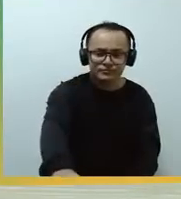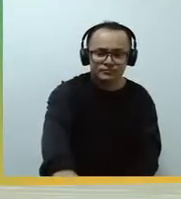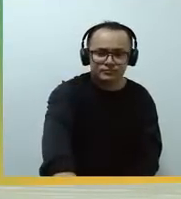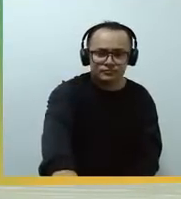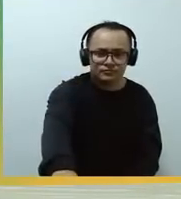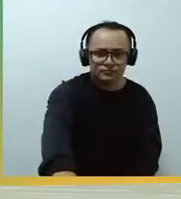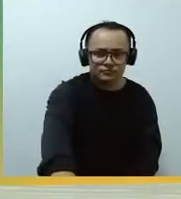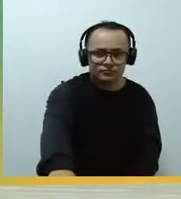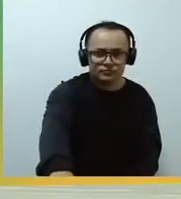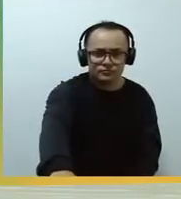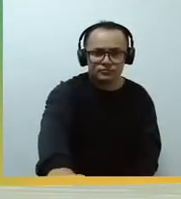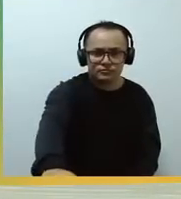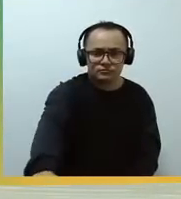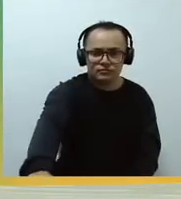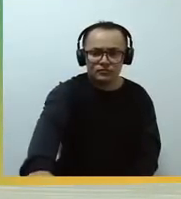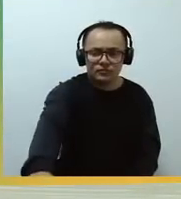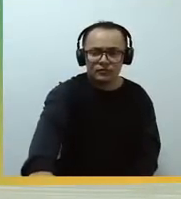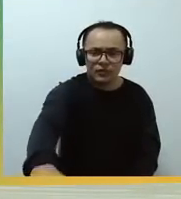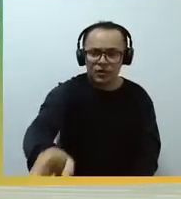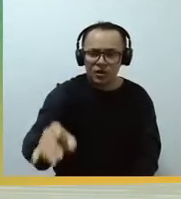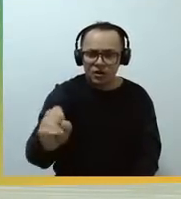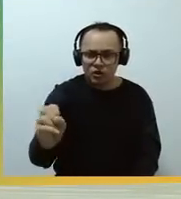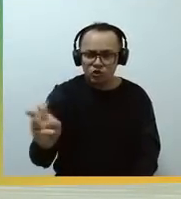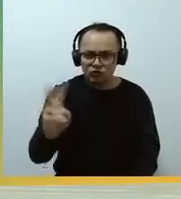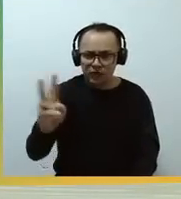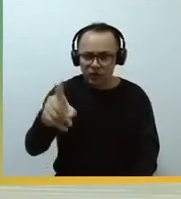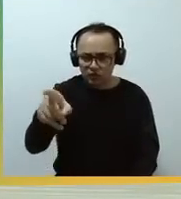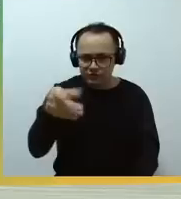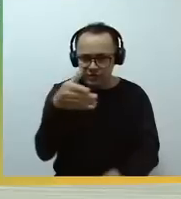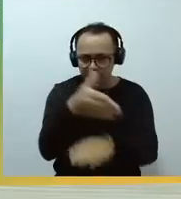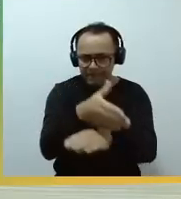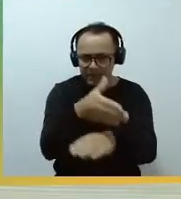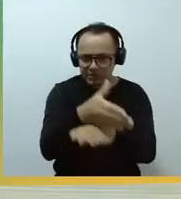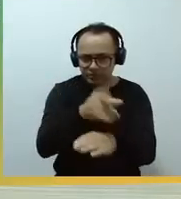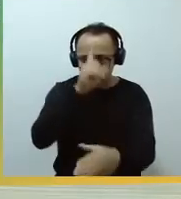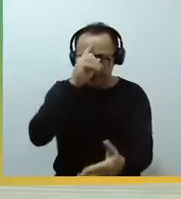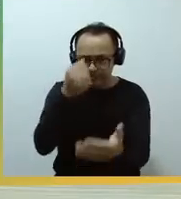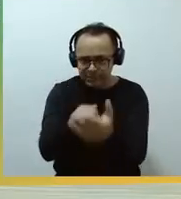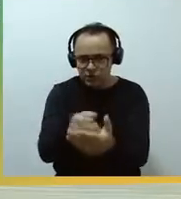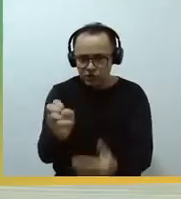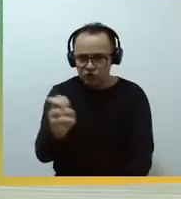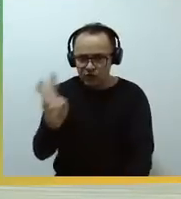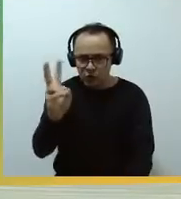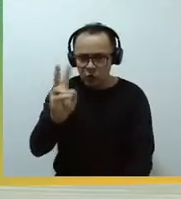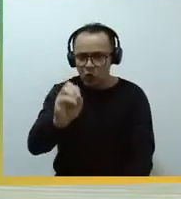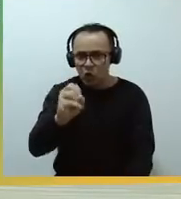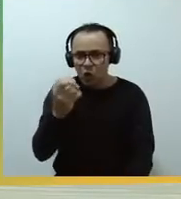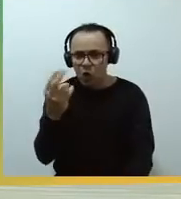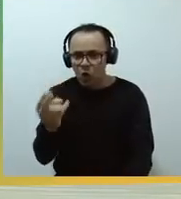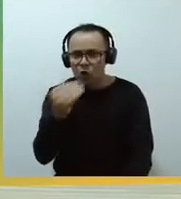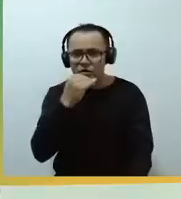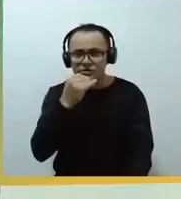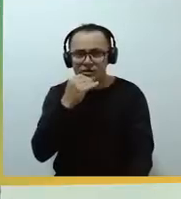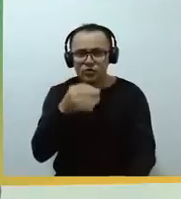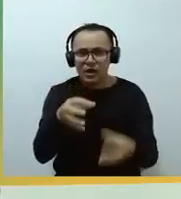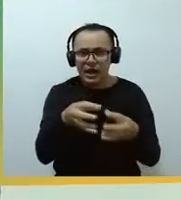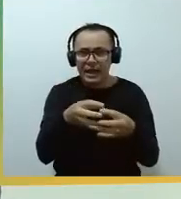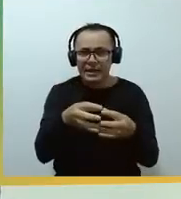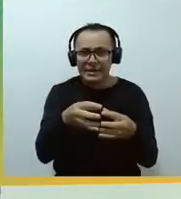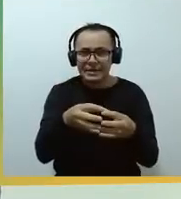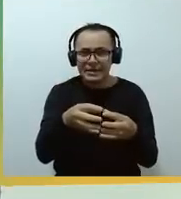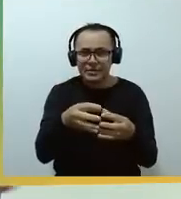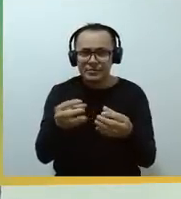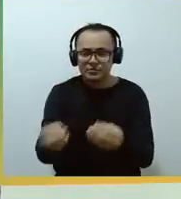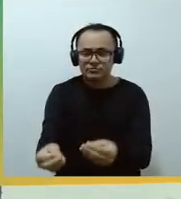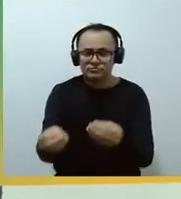praticado no início, o senhor participou dessa decisão do valor ou esse valor chegaram pronto da equipe? Não, veio recomendação técnica.